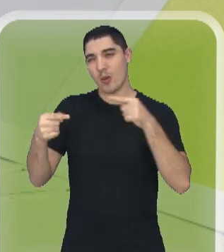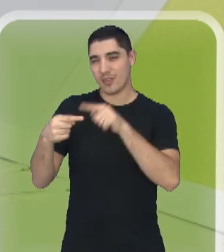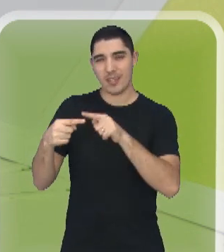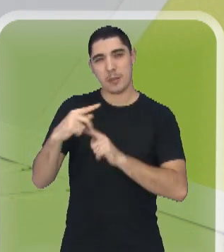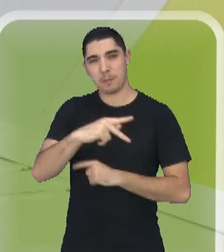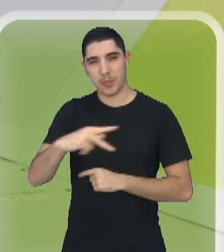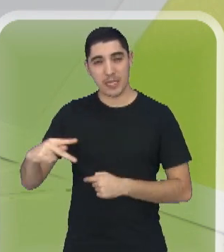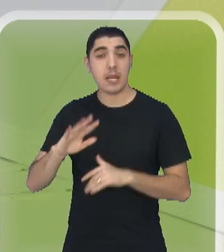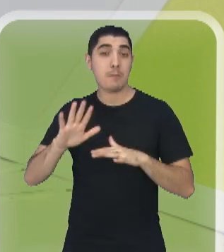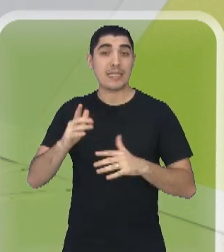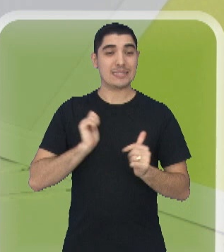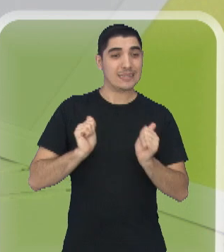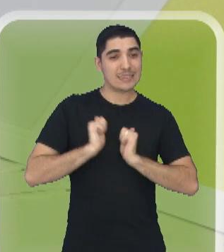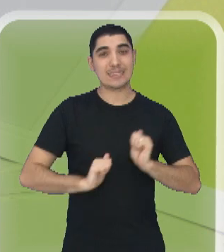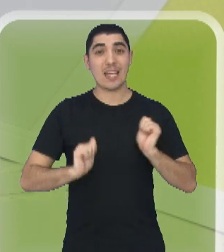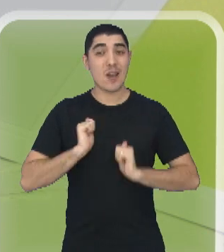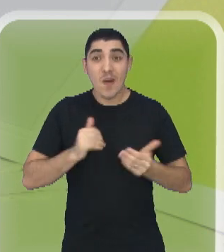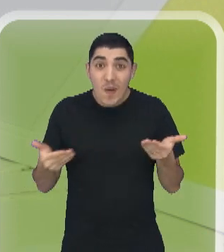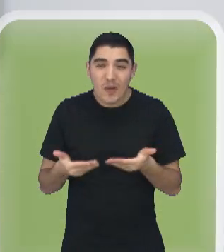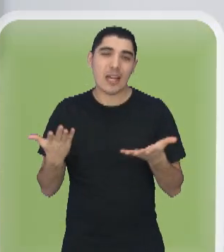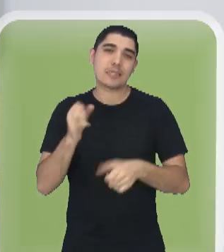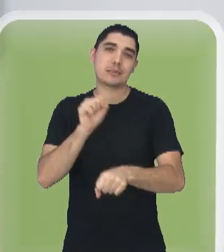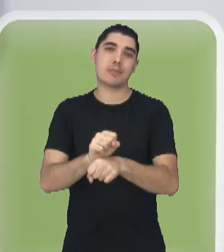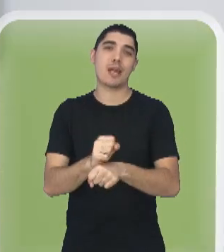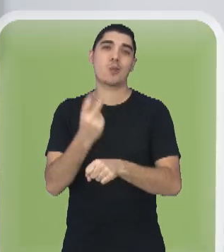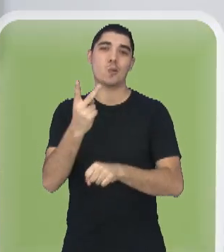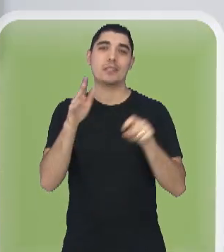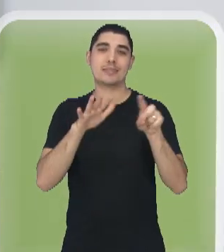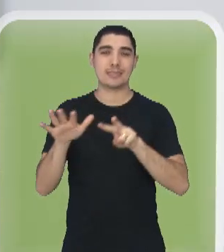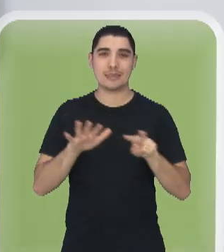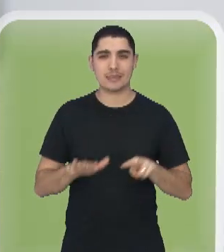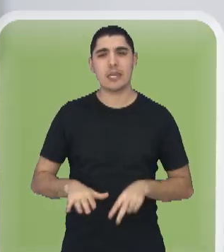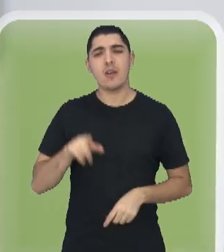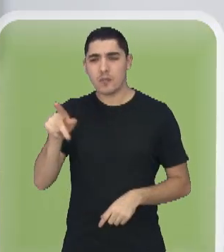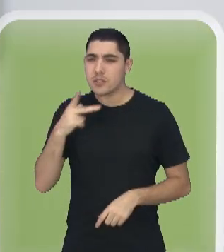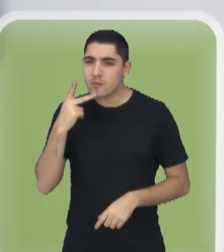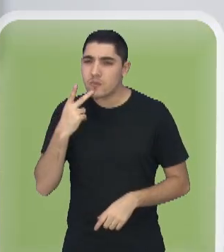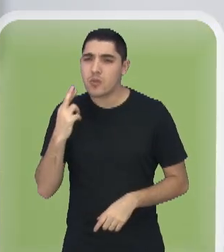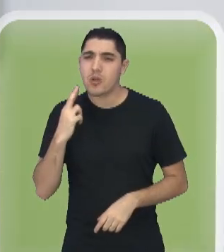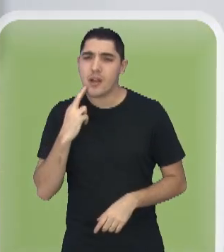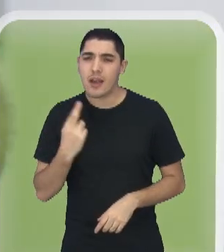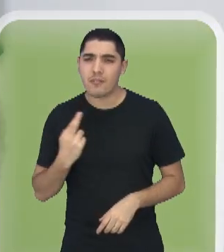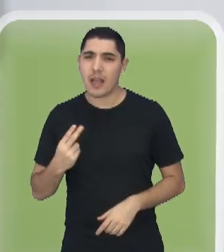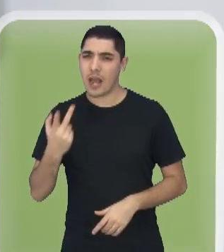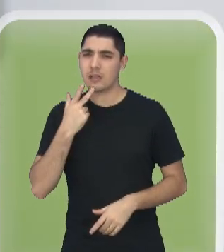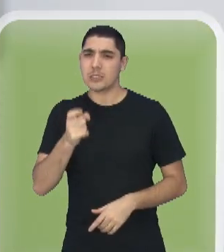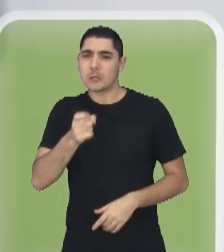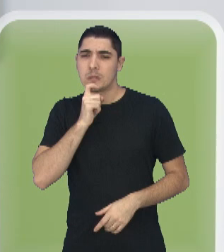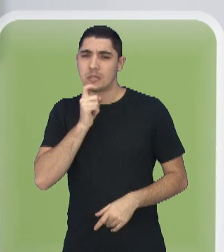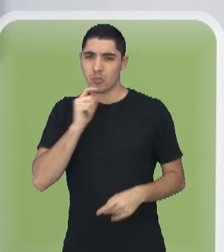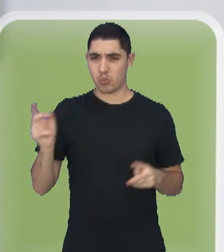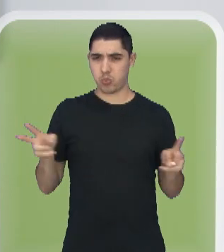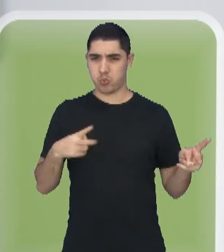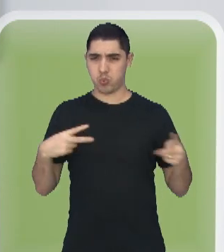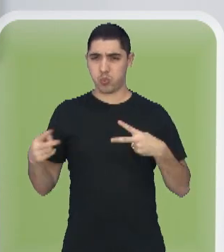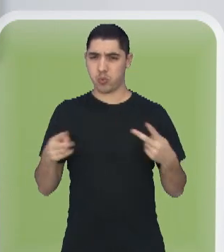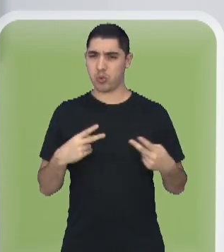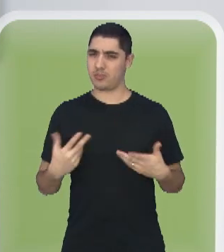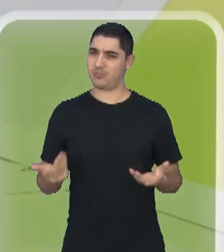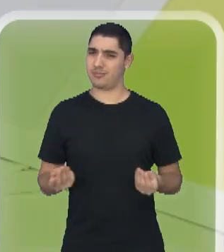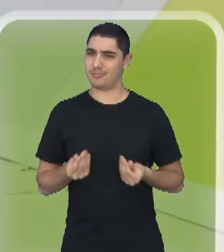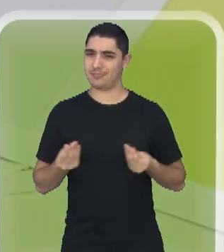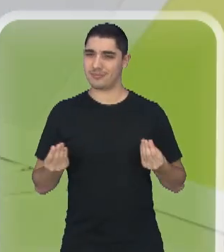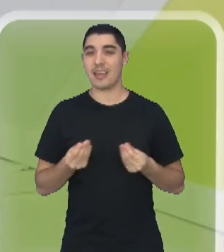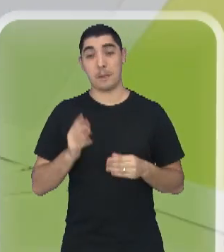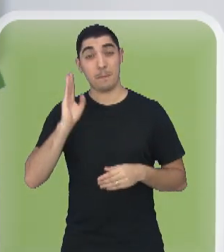já poderia estar jogando hoje, tem que esperar mais 2 semanas. Você falou da Rafaela, você não viu que bateu um vento frio aqui, do nada? Principalmente nos